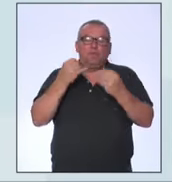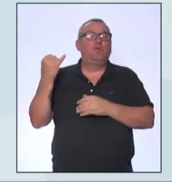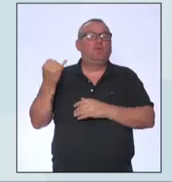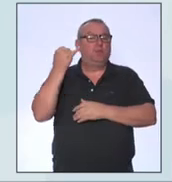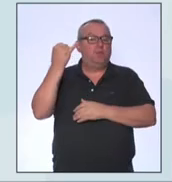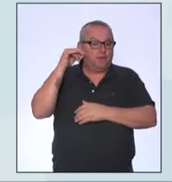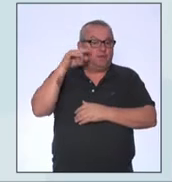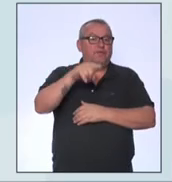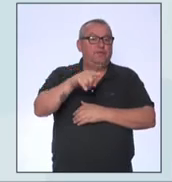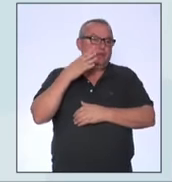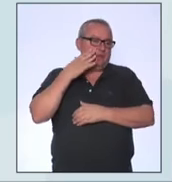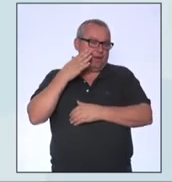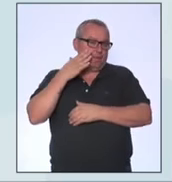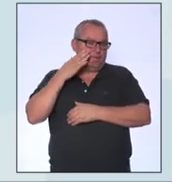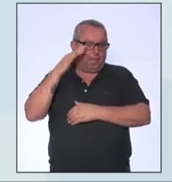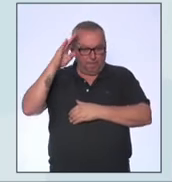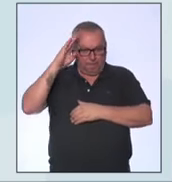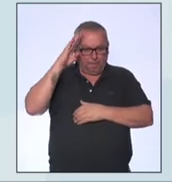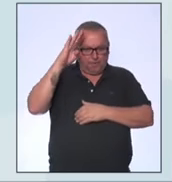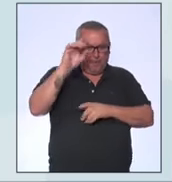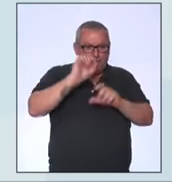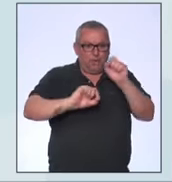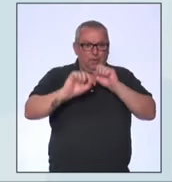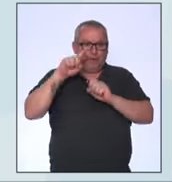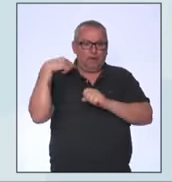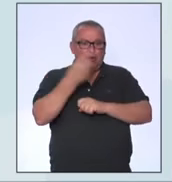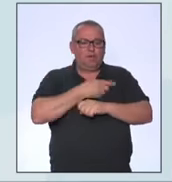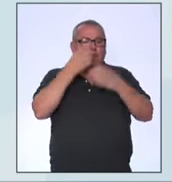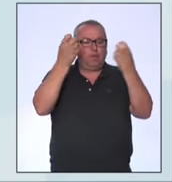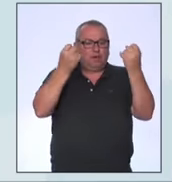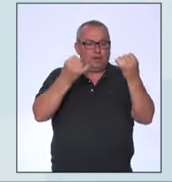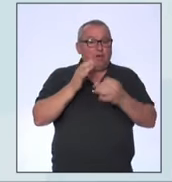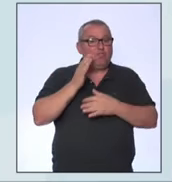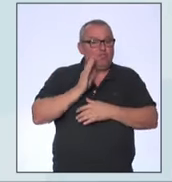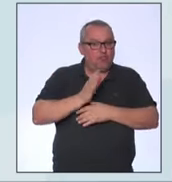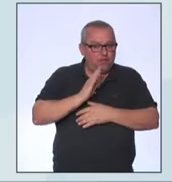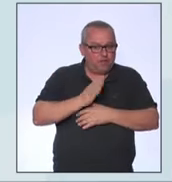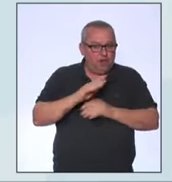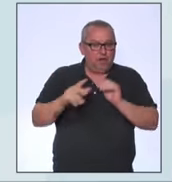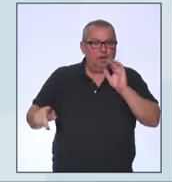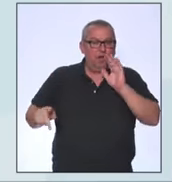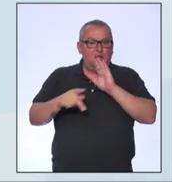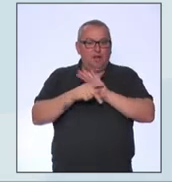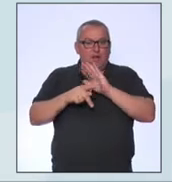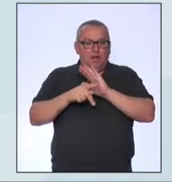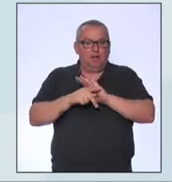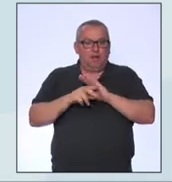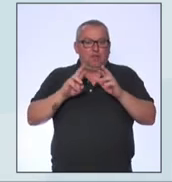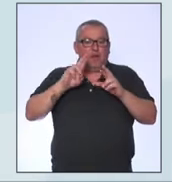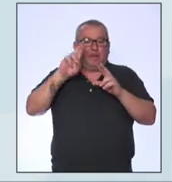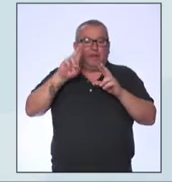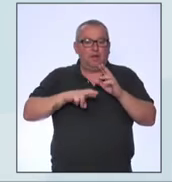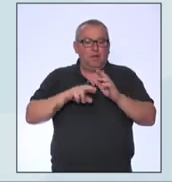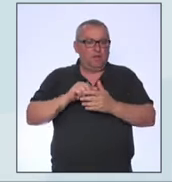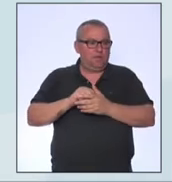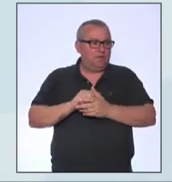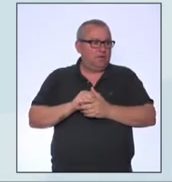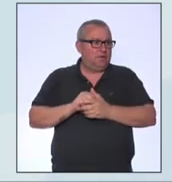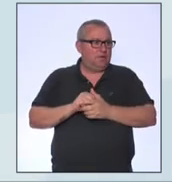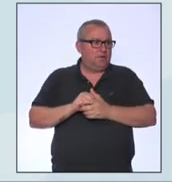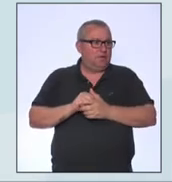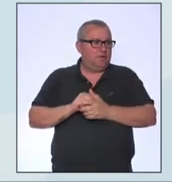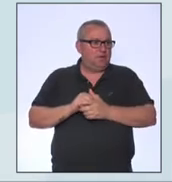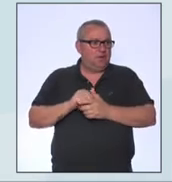importante, pessoal, vocês saberem, principalmente para o que nós vamos explicar daqui a pouco, que é a parte de radiciação.